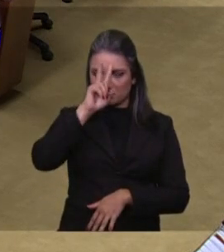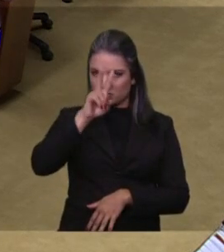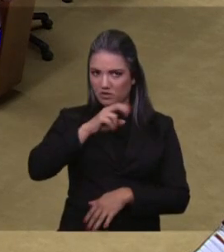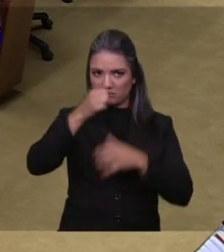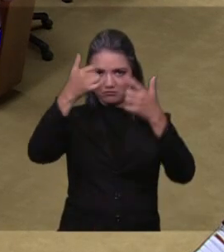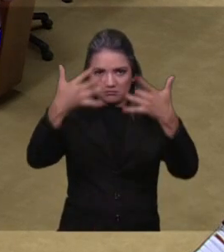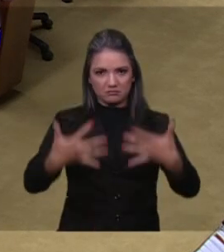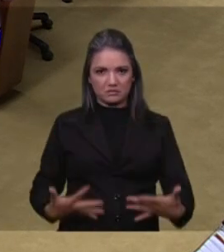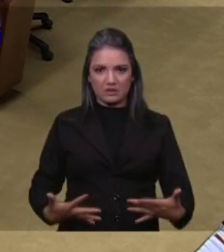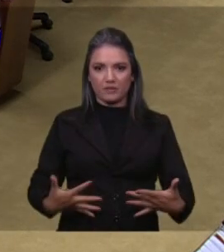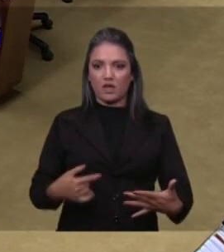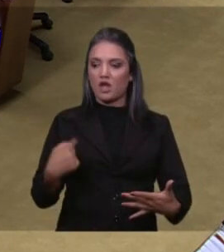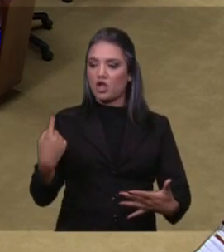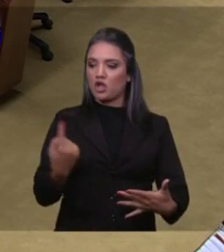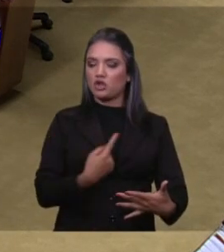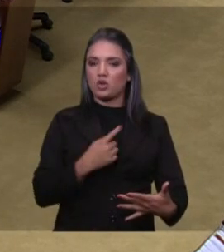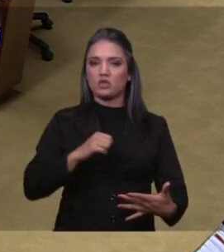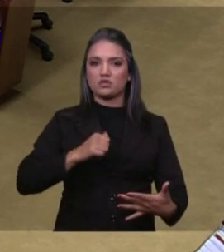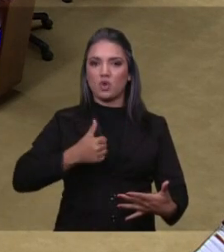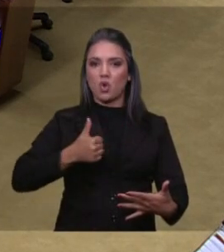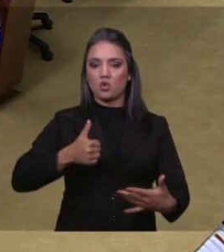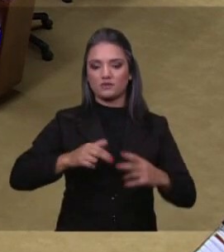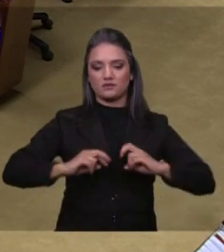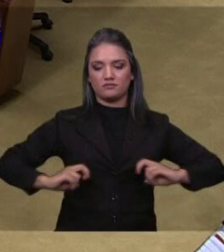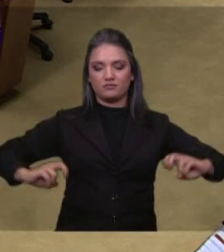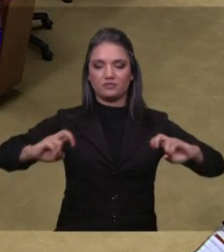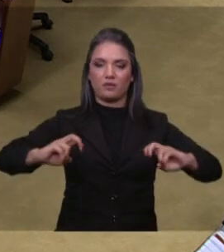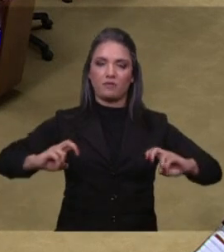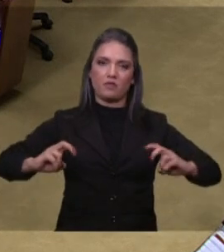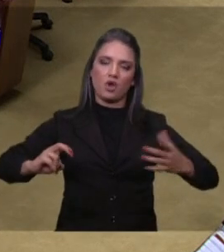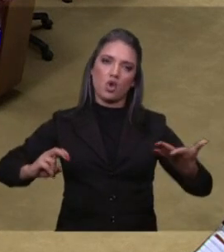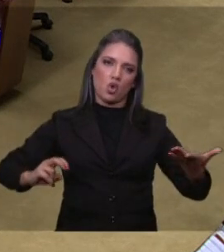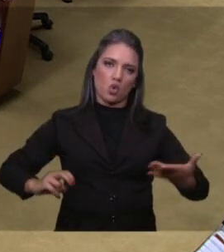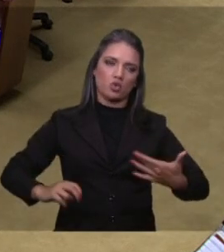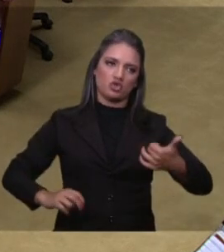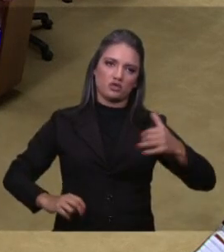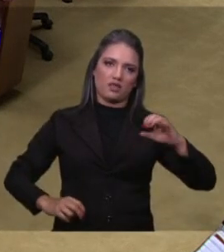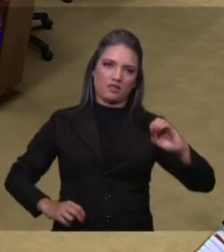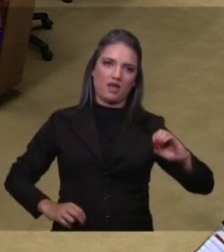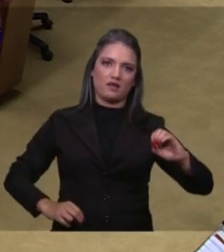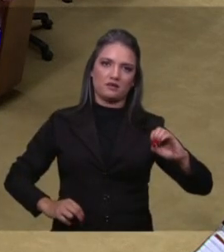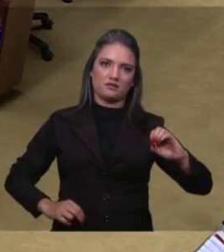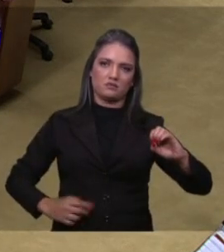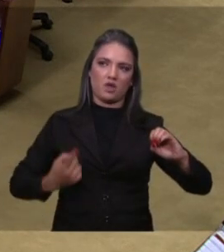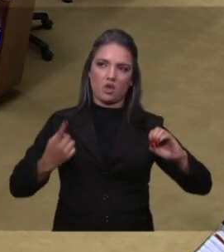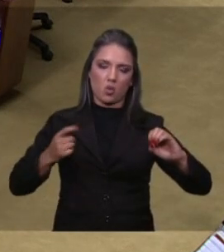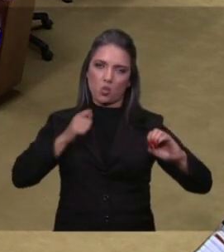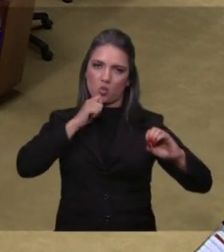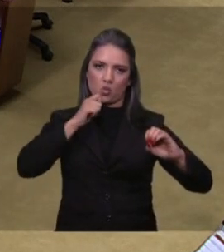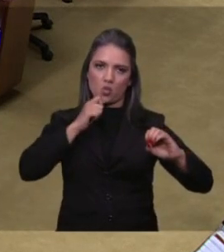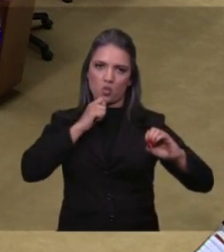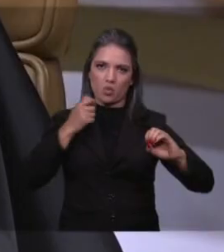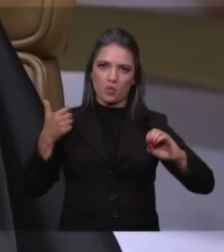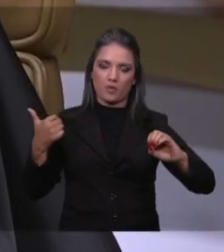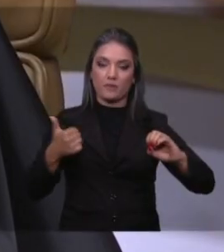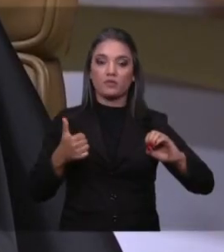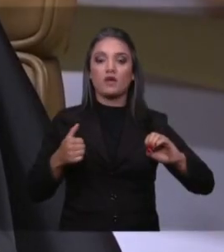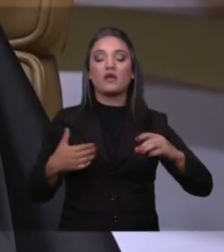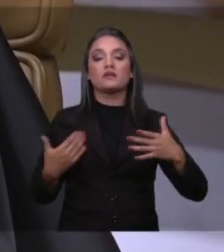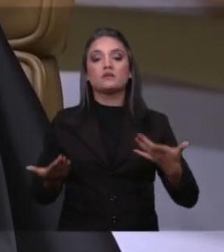plenário. Somos 11, atualmente 10, há uma cadeira a ser preenchida. E,